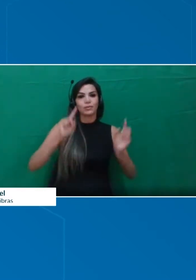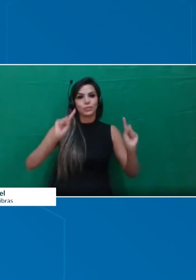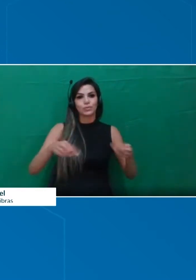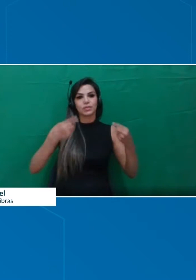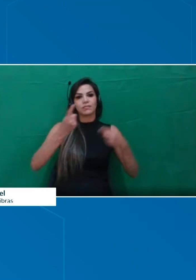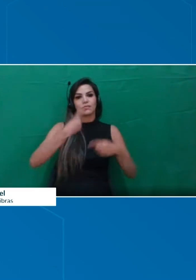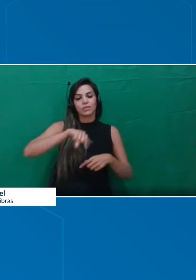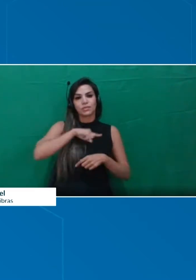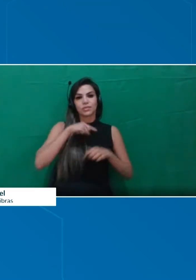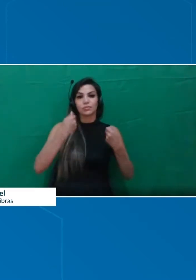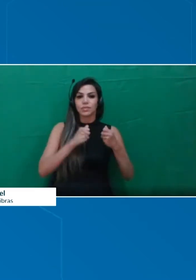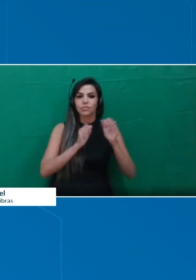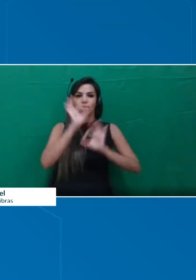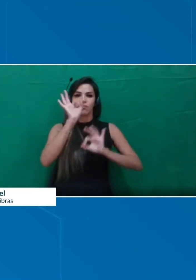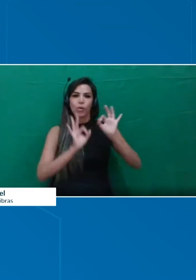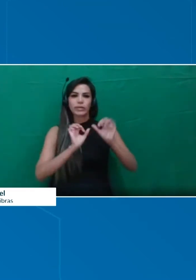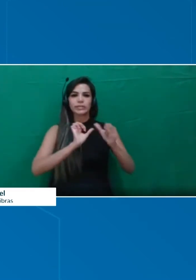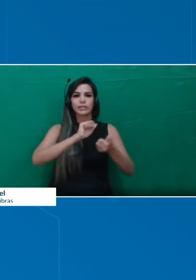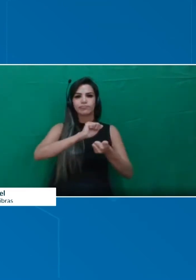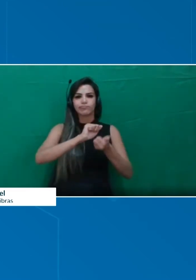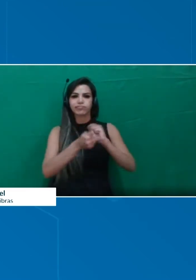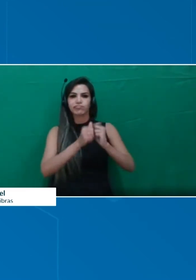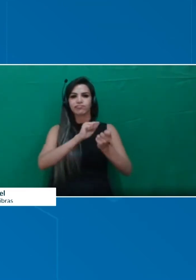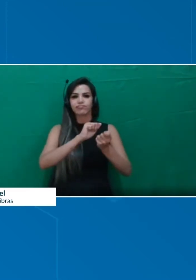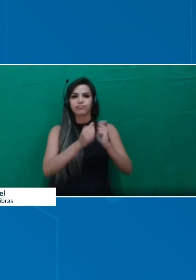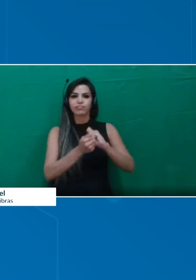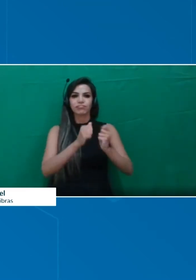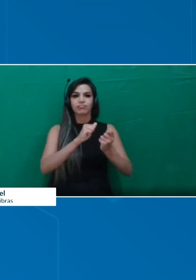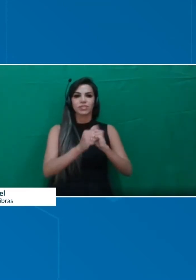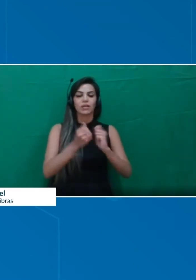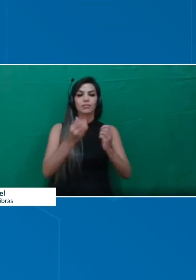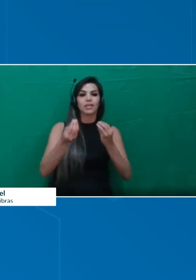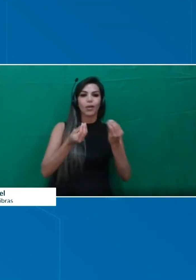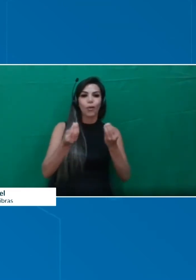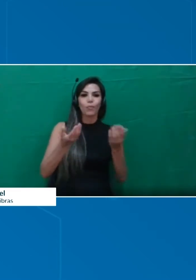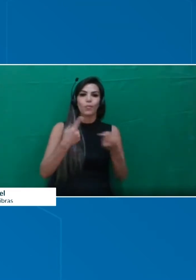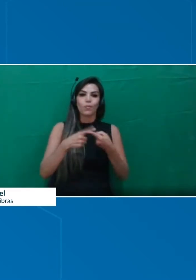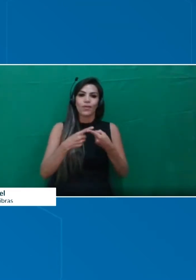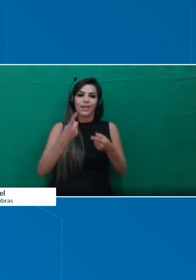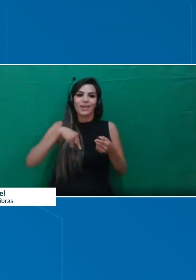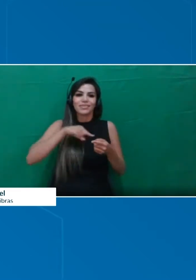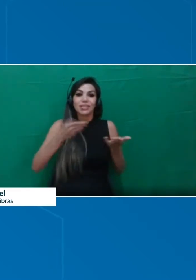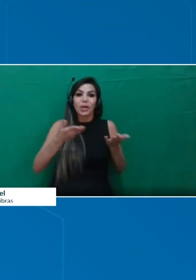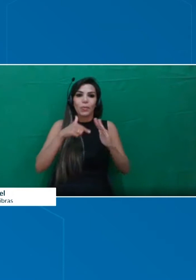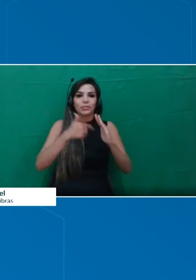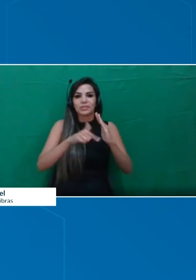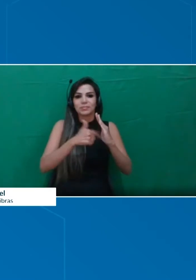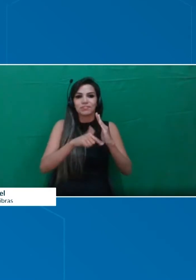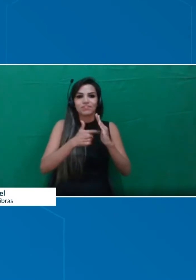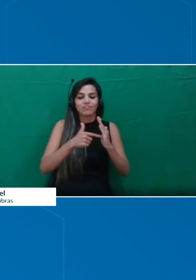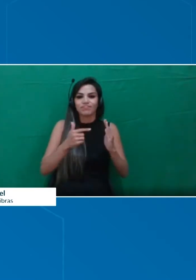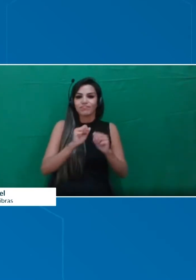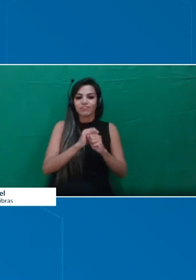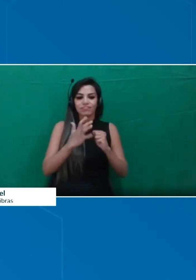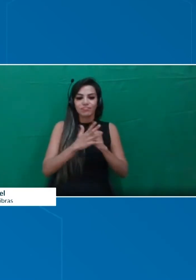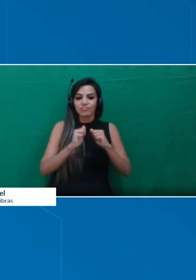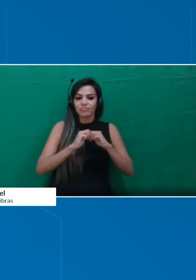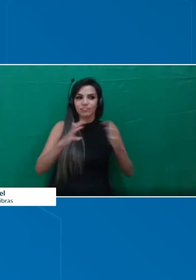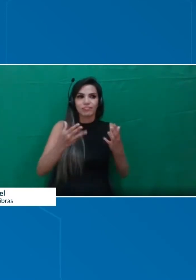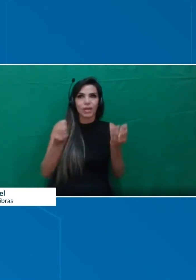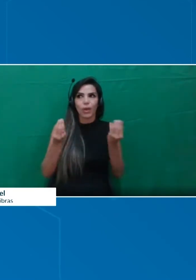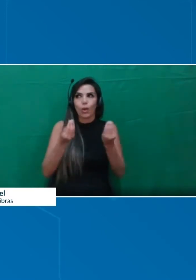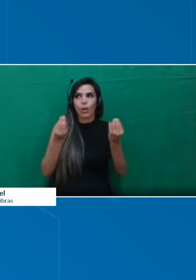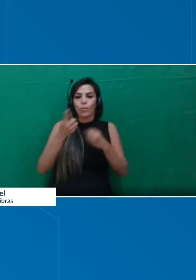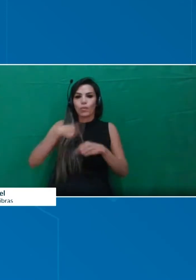o formato do evento, que na condição que a gente se encontra, né, em plena pandemia, seria impossível considerá-lo, né,